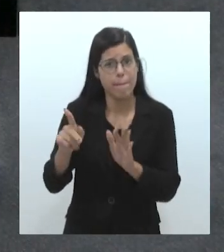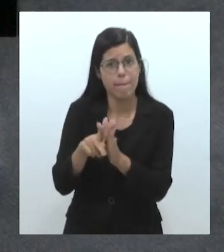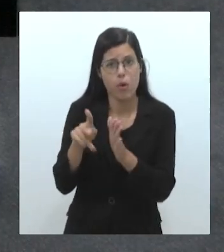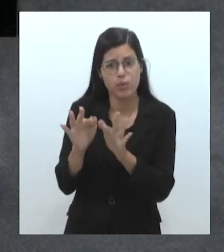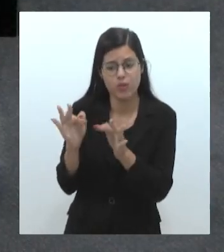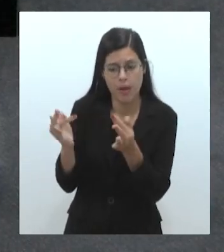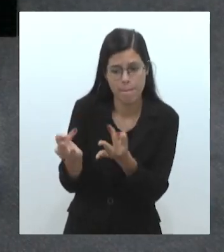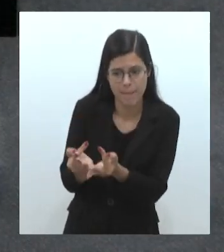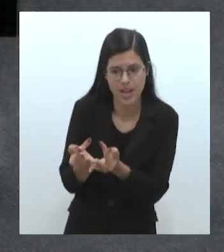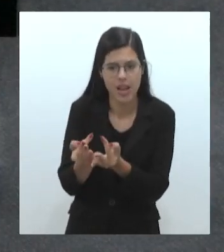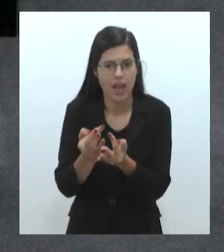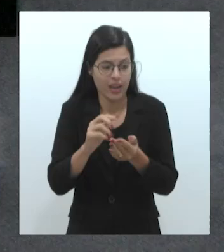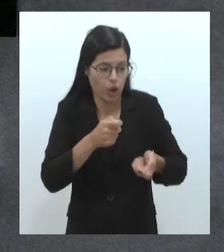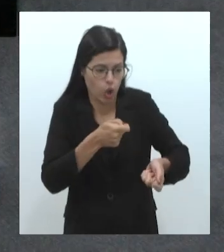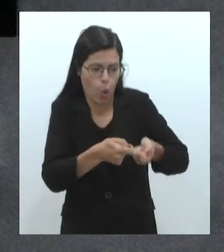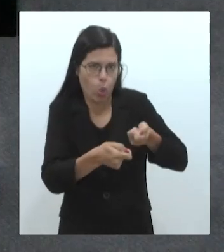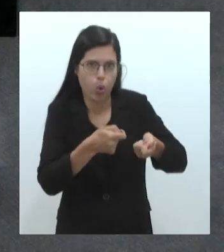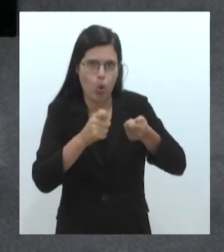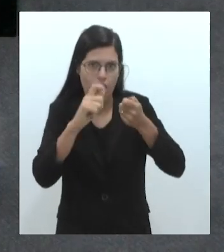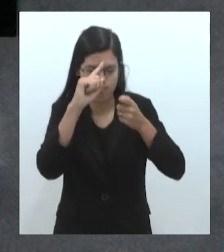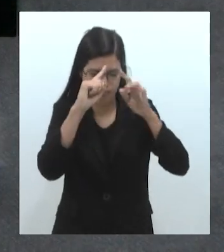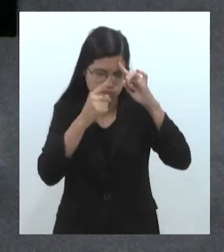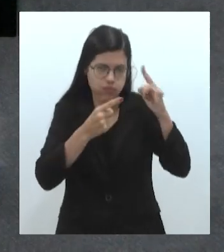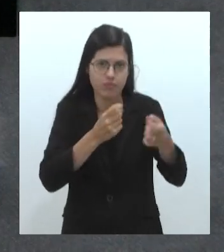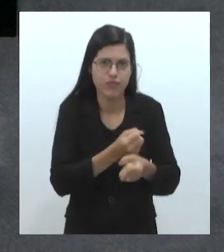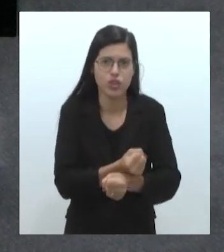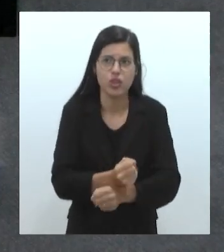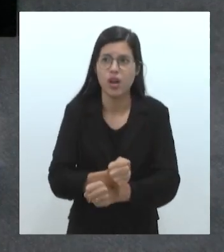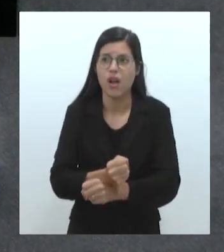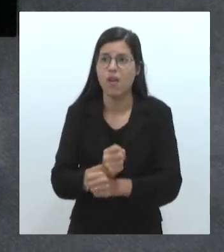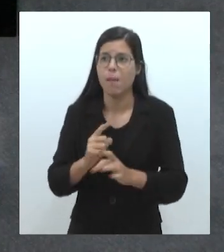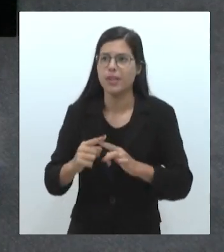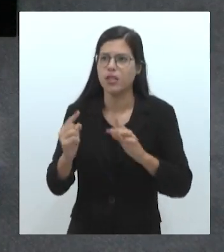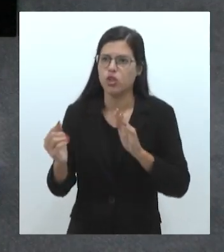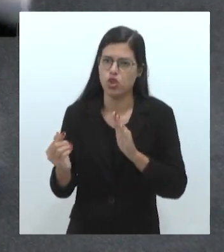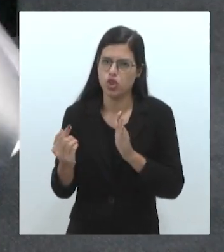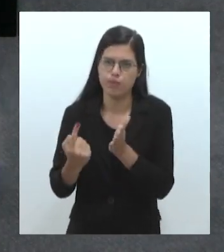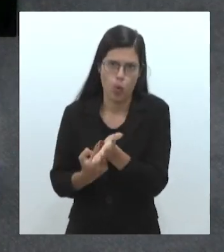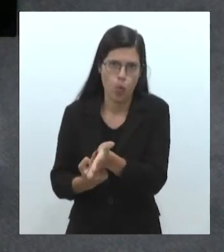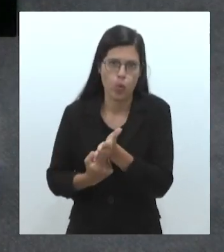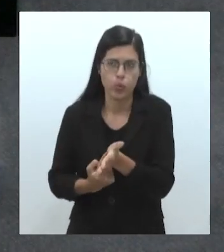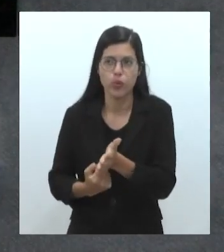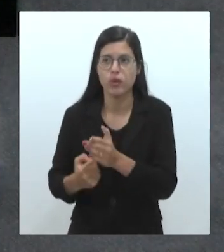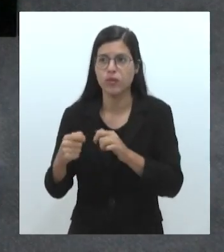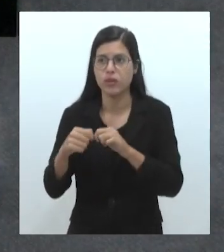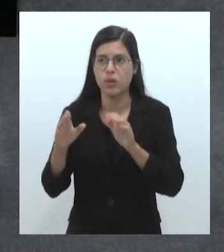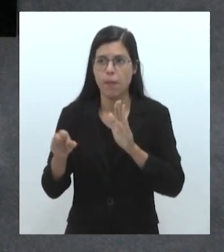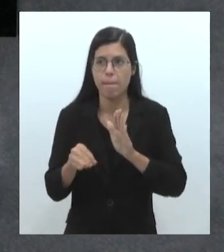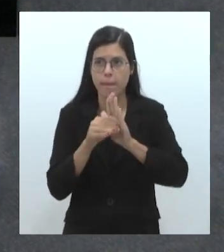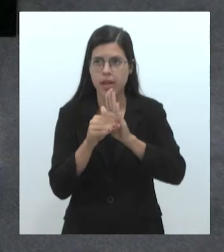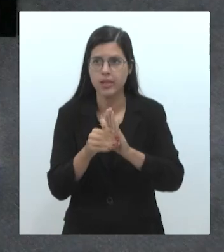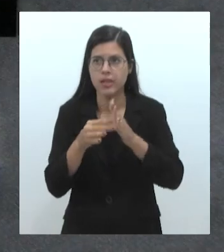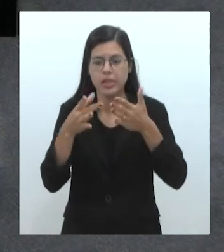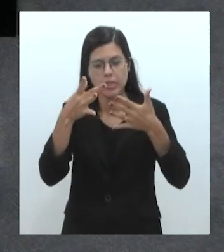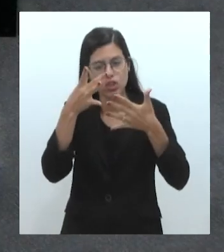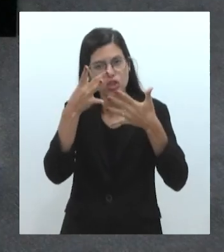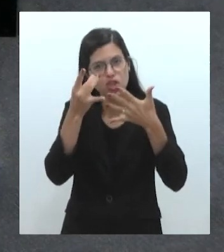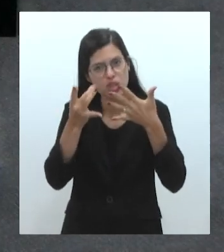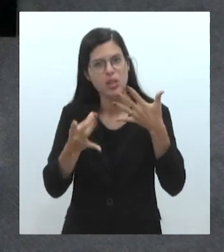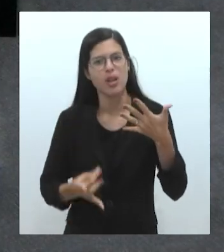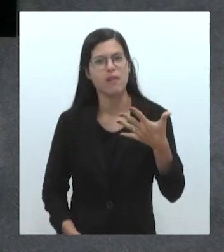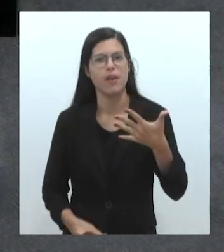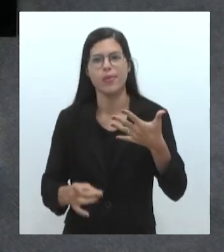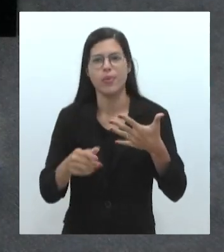teria um sobrenome, mas a gente combinou aqui de fazer uma emenda descrevendo quem são essas pessoas. E aí,